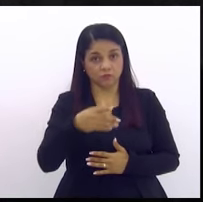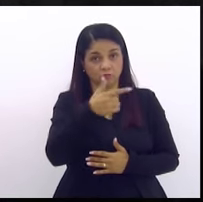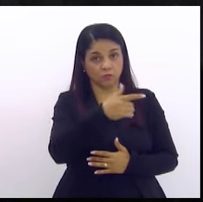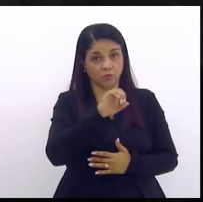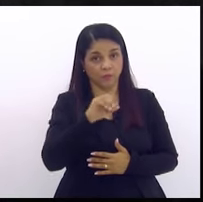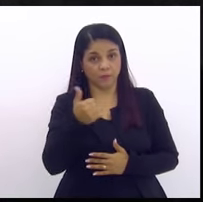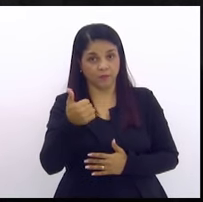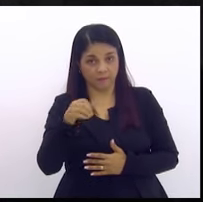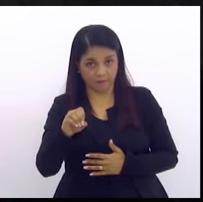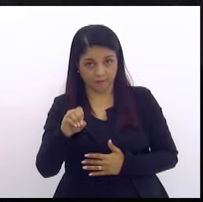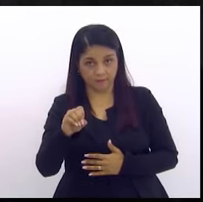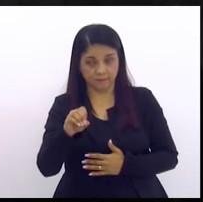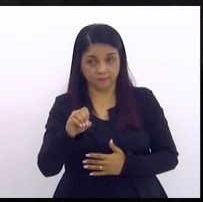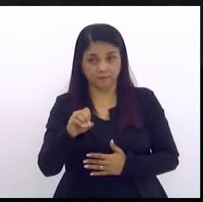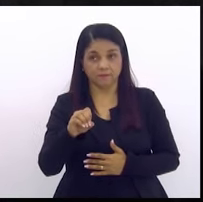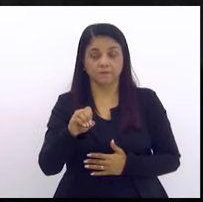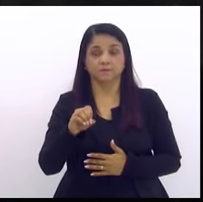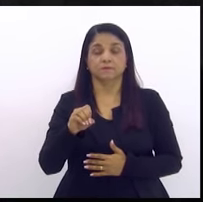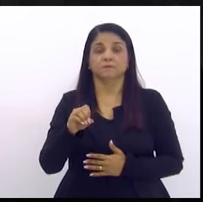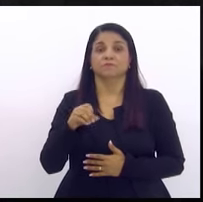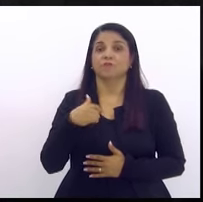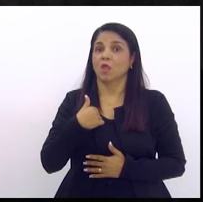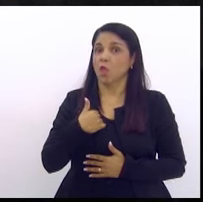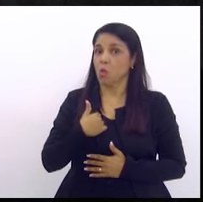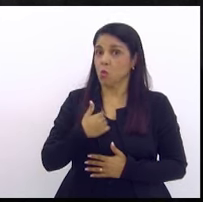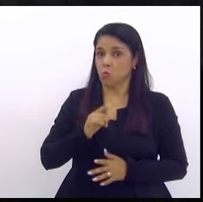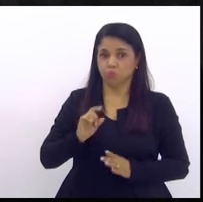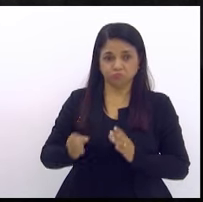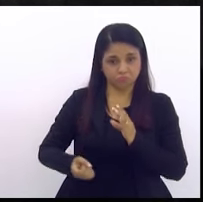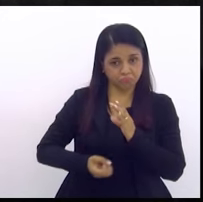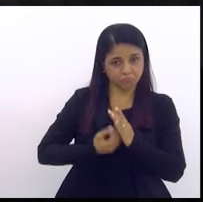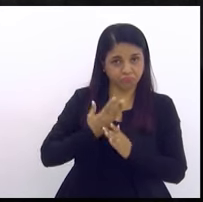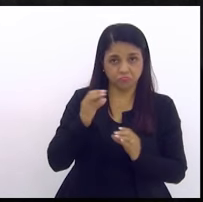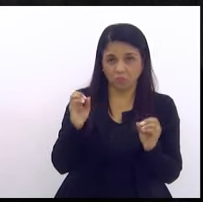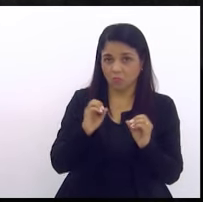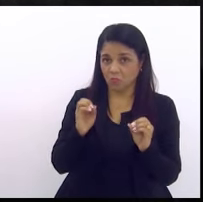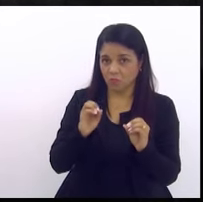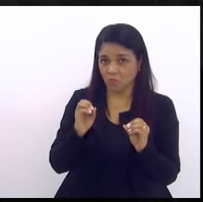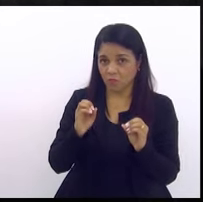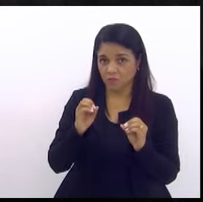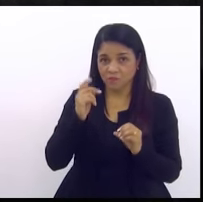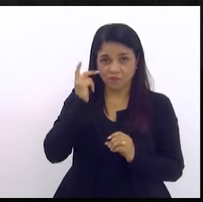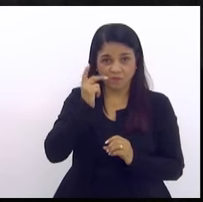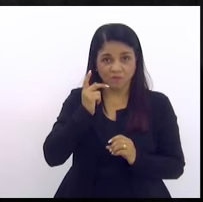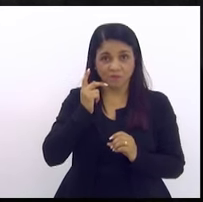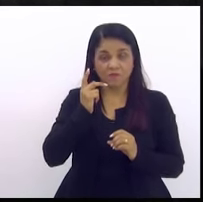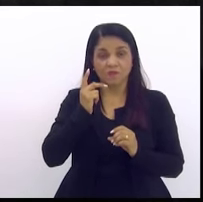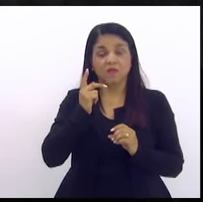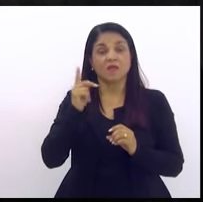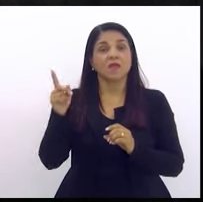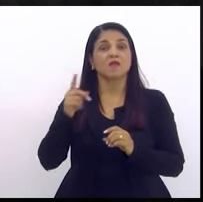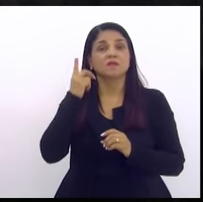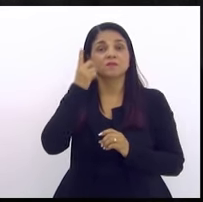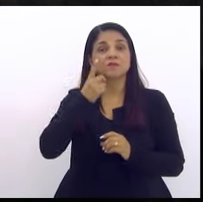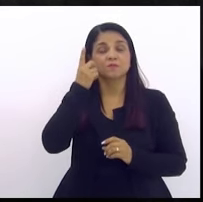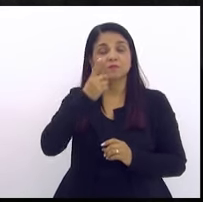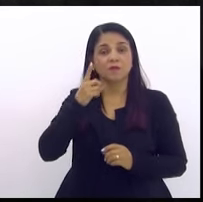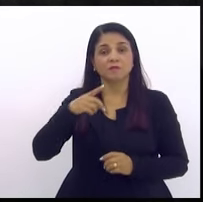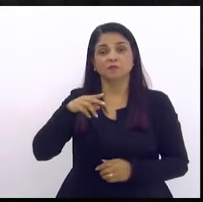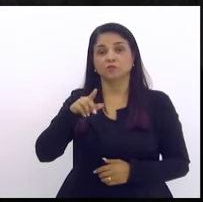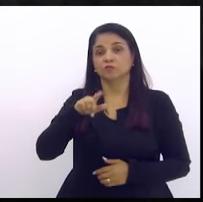Marta Rocha, que eu nem era o autor do projeto. Eram os deputados Gilberto